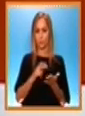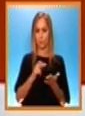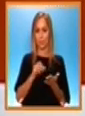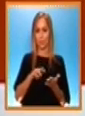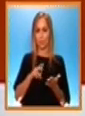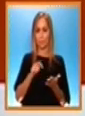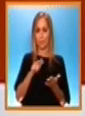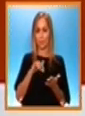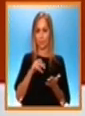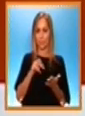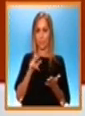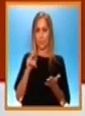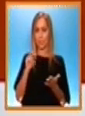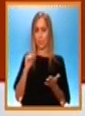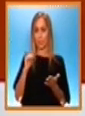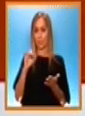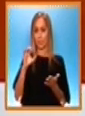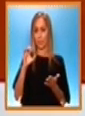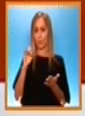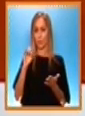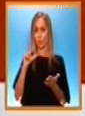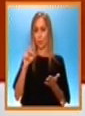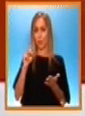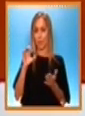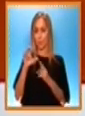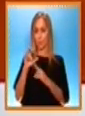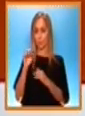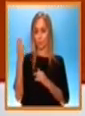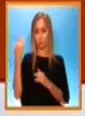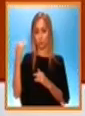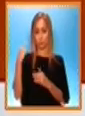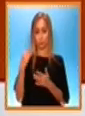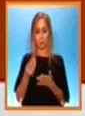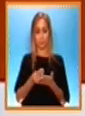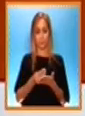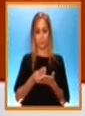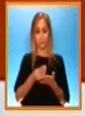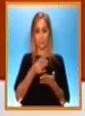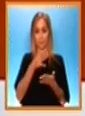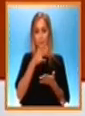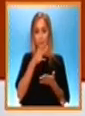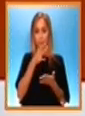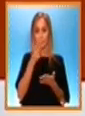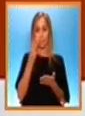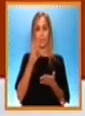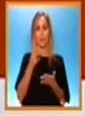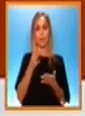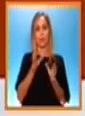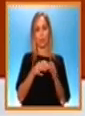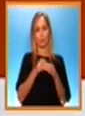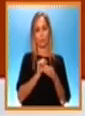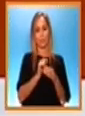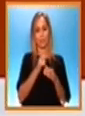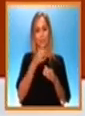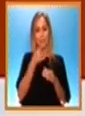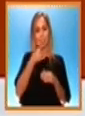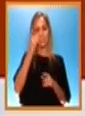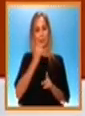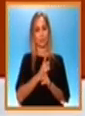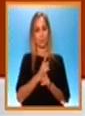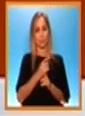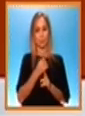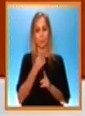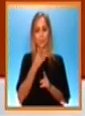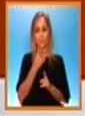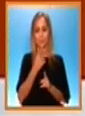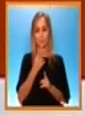Colasso, que já tem tantos anos isto realmente, a Dona Amélia, a companhia Amélia Rey Colasso Robles Monteiro, queixava-se da mesma coisa que diziam,